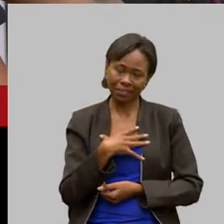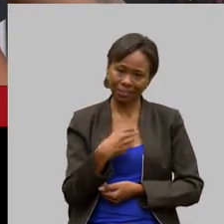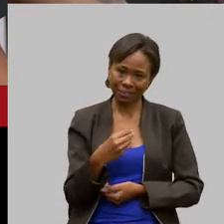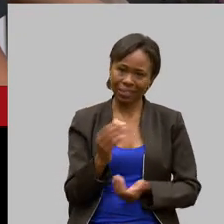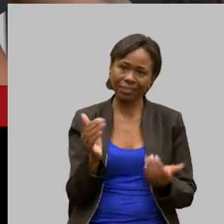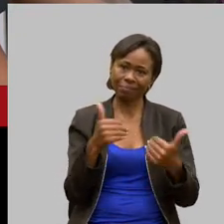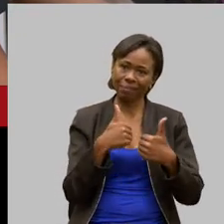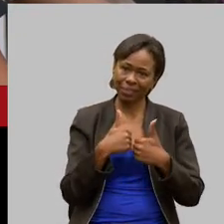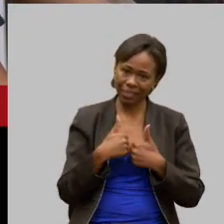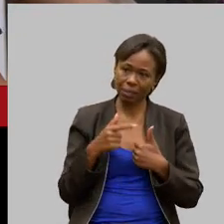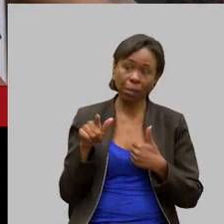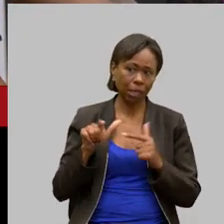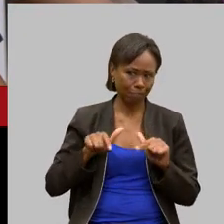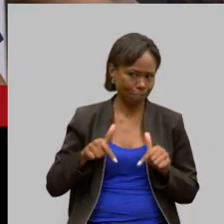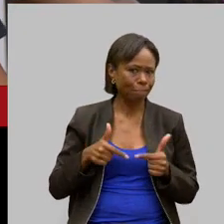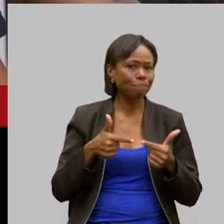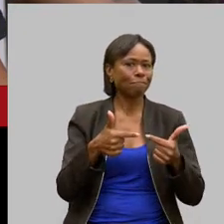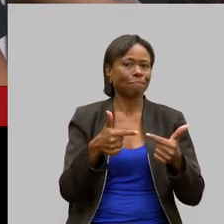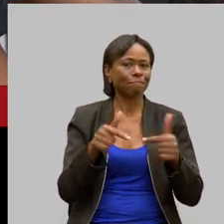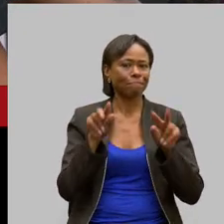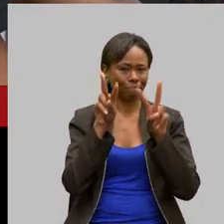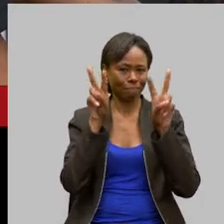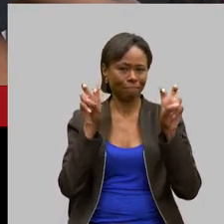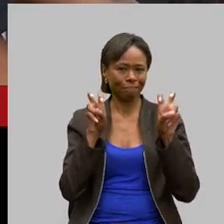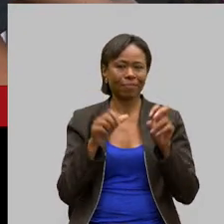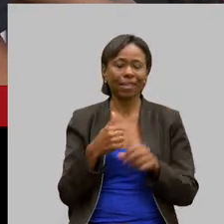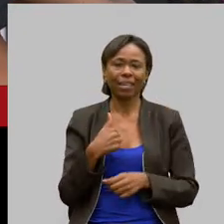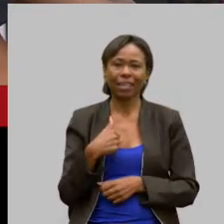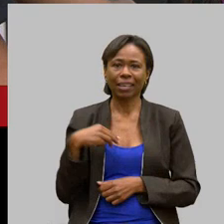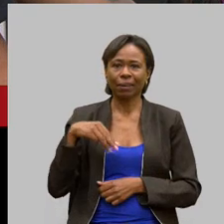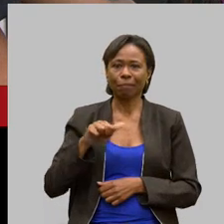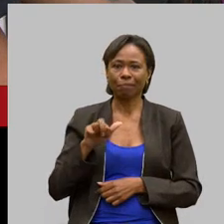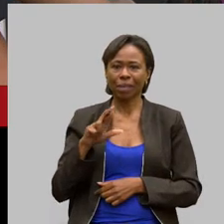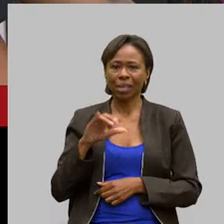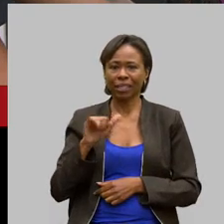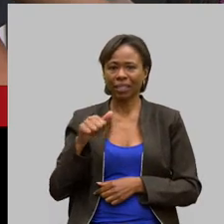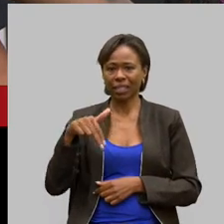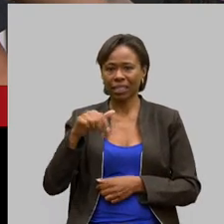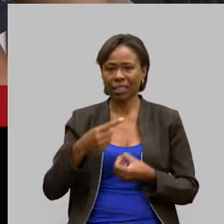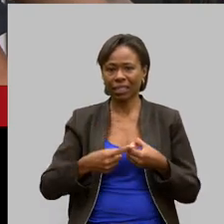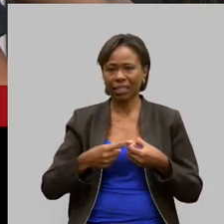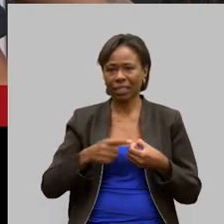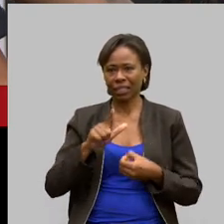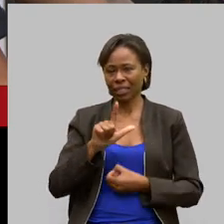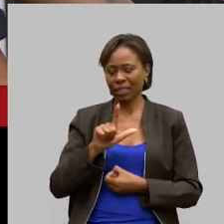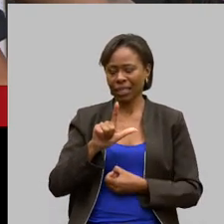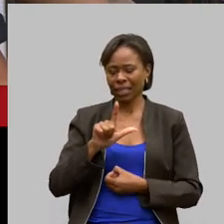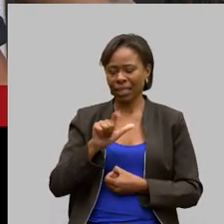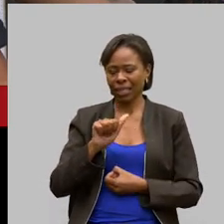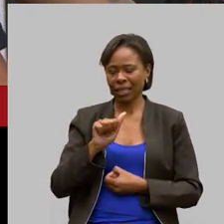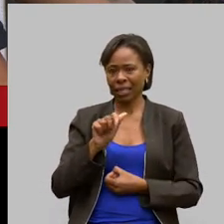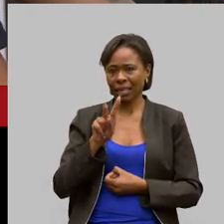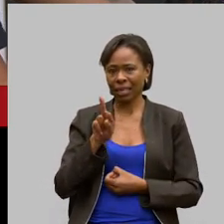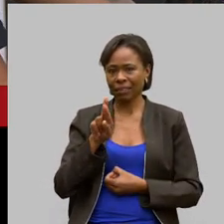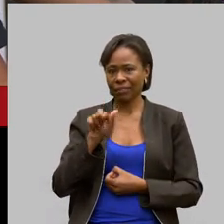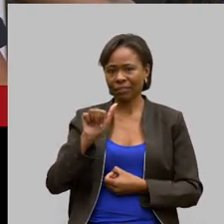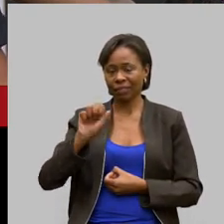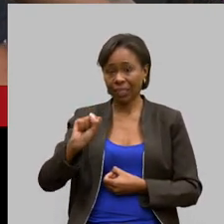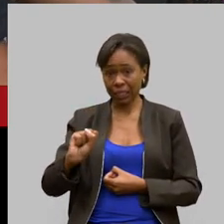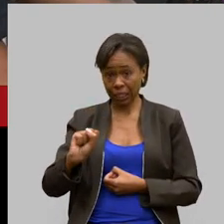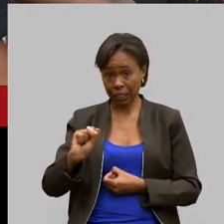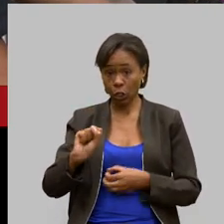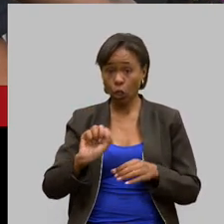mesmo bom esqueci de falar né sou a Marciana sou de Lavras representante de um grupo de famílias atípicas em